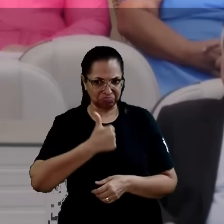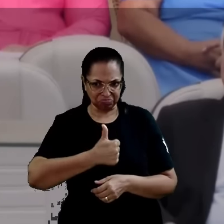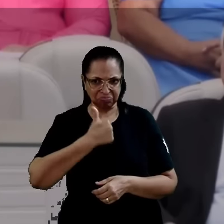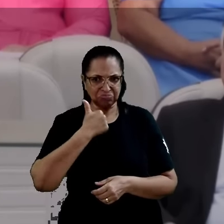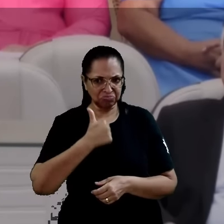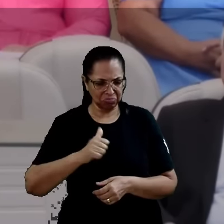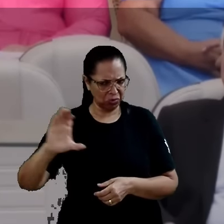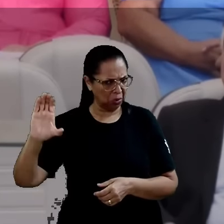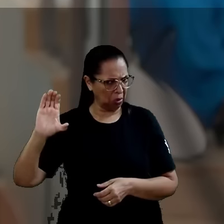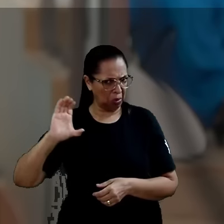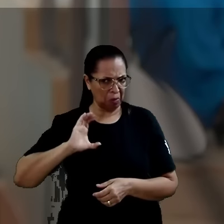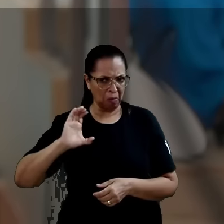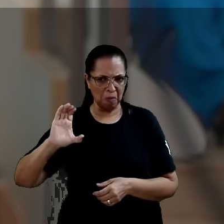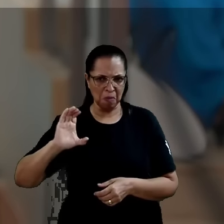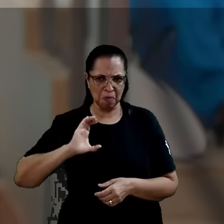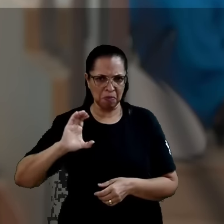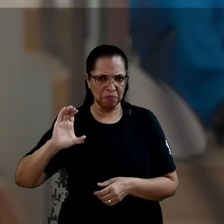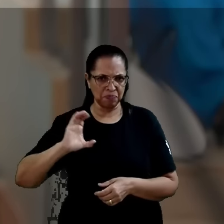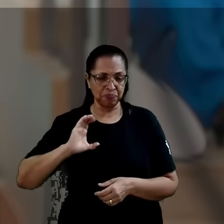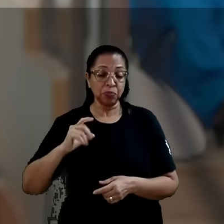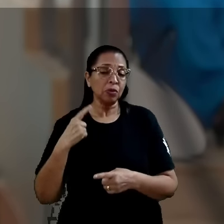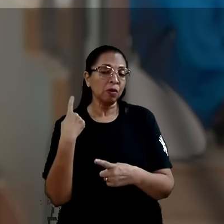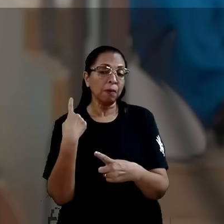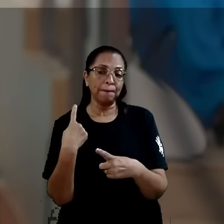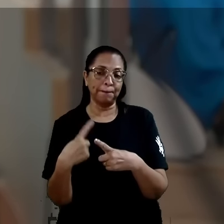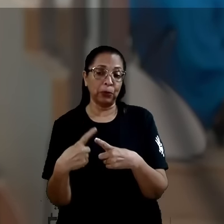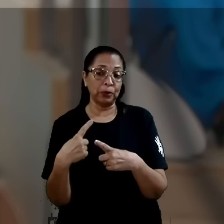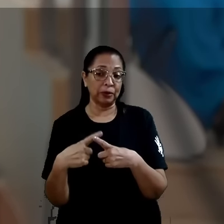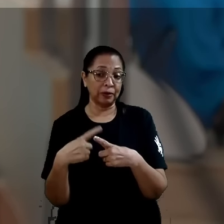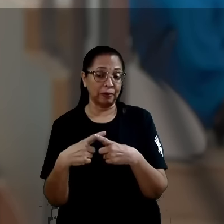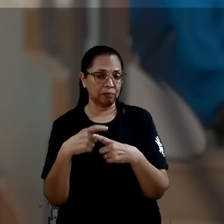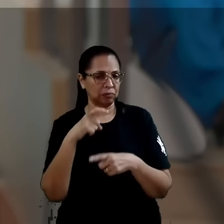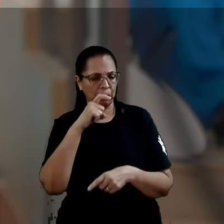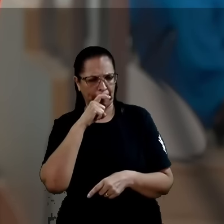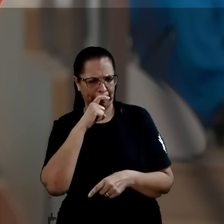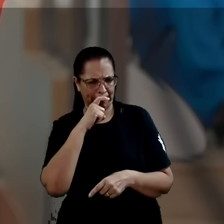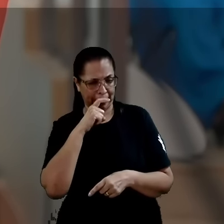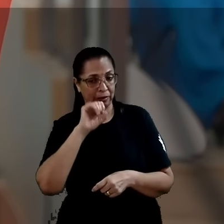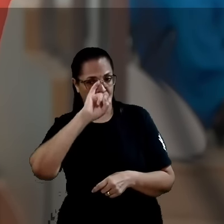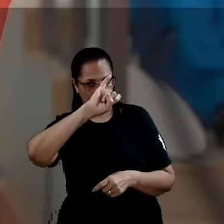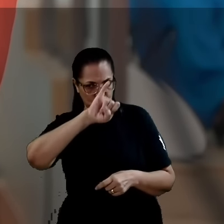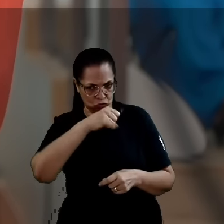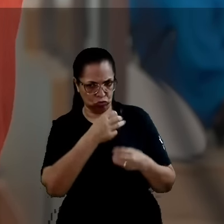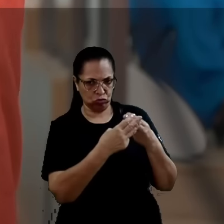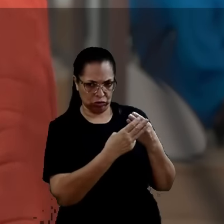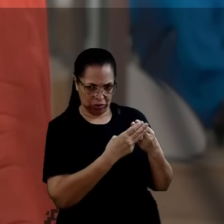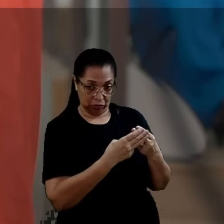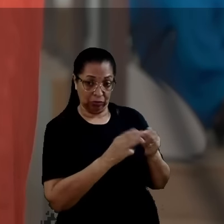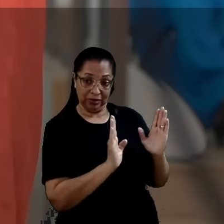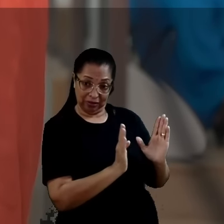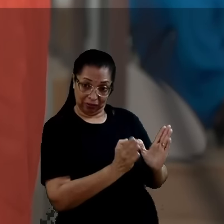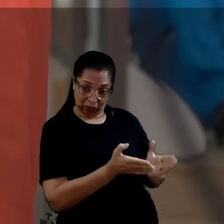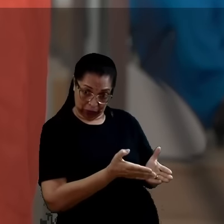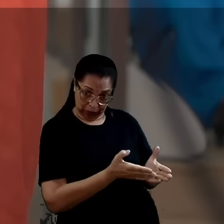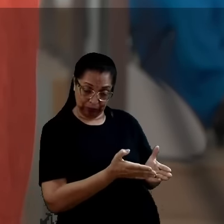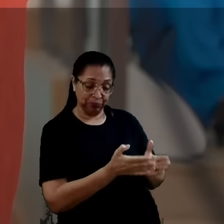faculdade o desejo daquele pai era que os filhos estivessem totalmente inteirados na